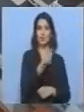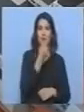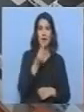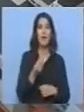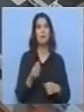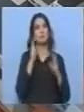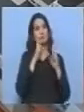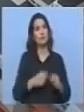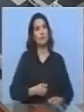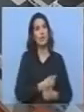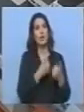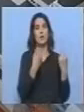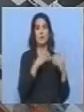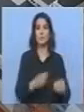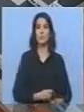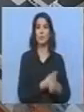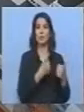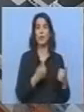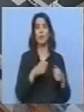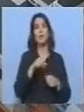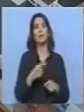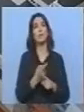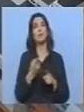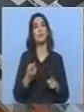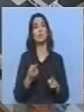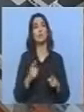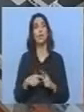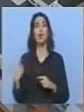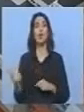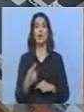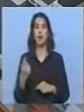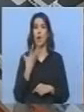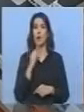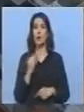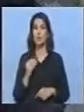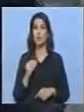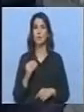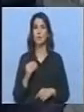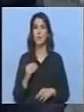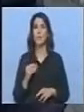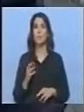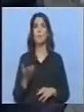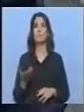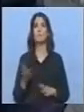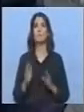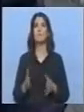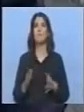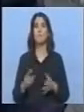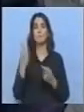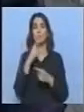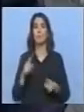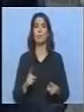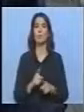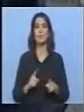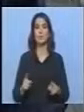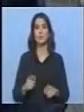melhor investigação, melhor ensino, e porque os nossos estudantes também não têm que ter corpos docentes com médias